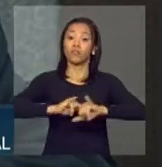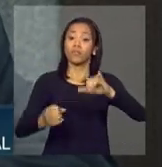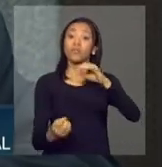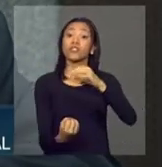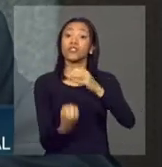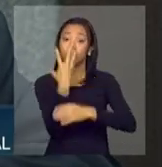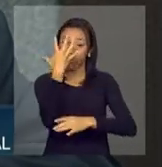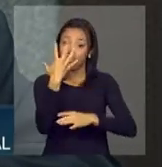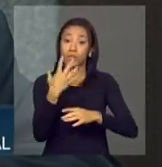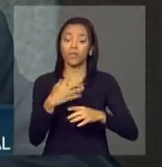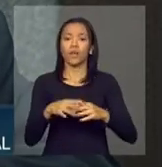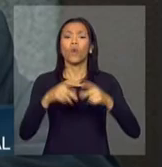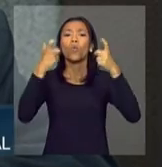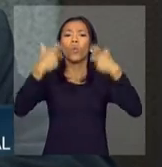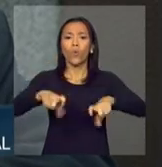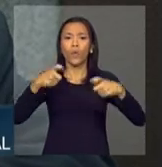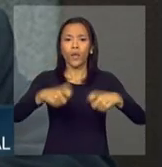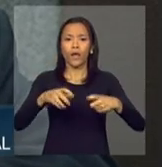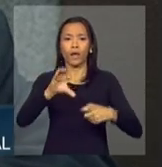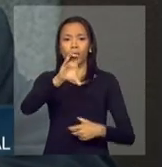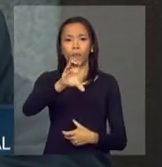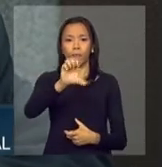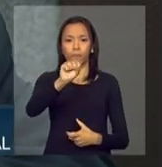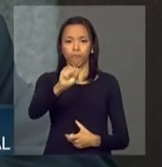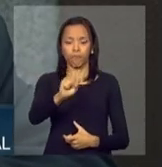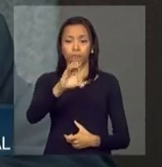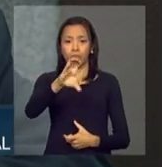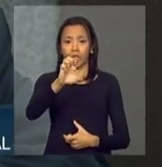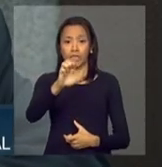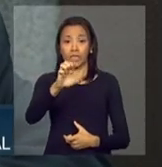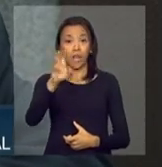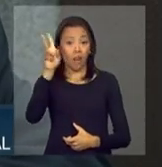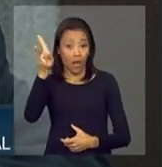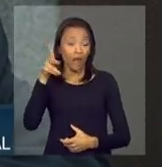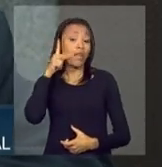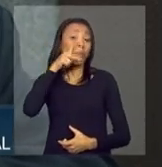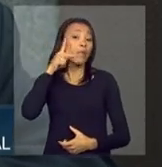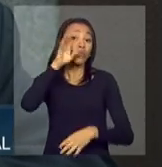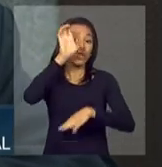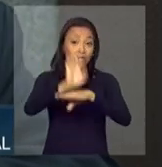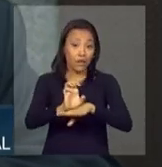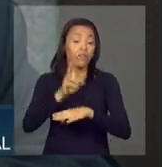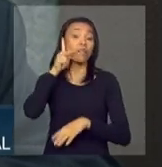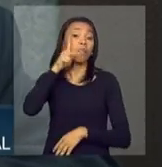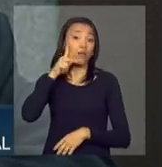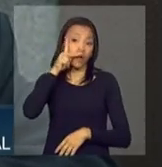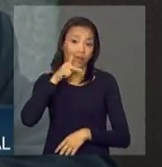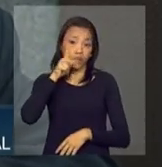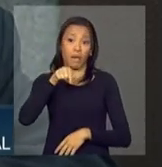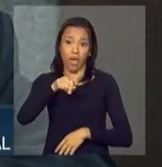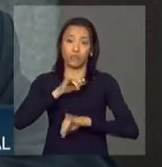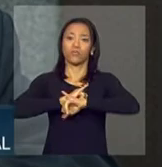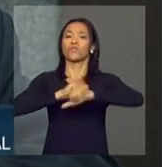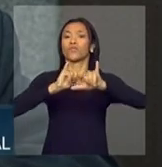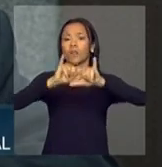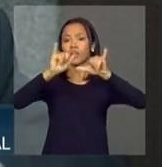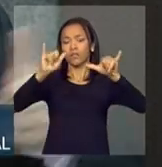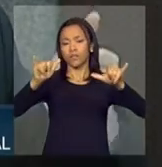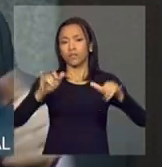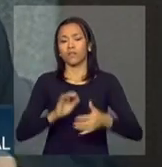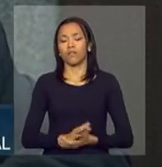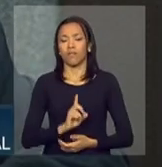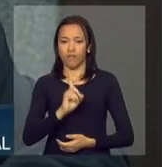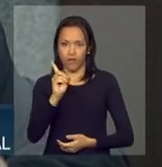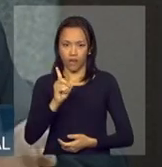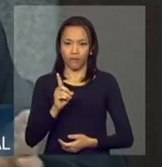que seja na Serra da Borborema, na Paraíba, Arimateia, viu? Para a gente fazer um lançamento